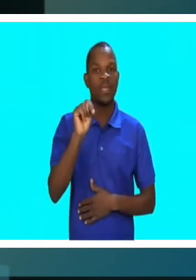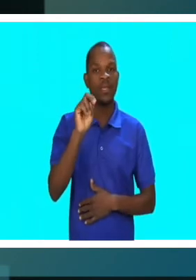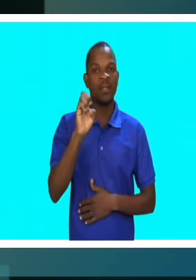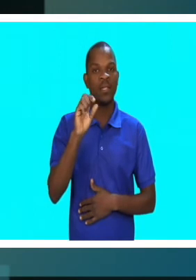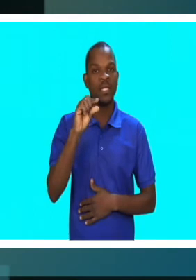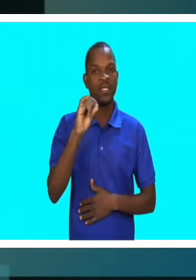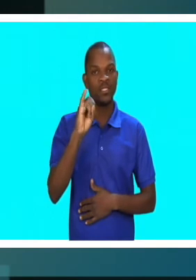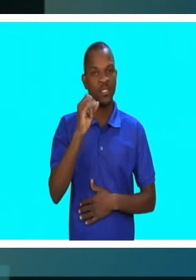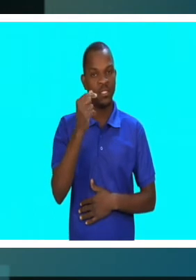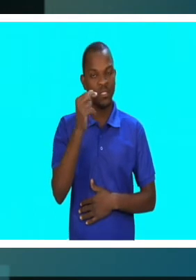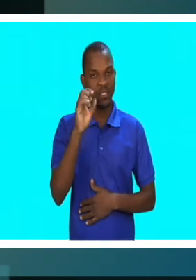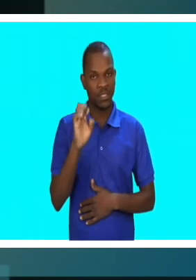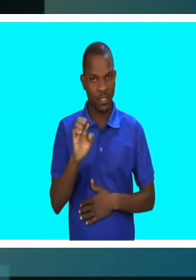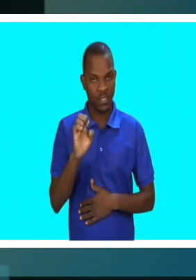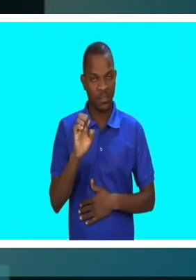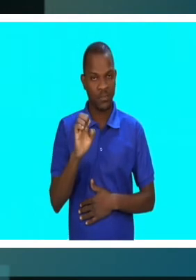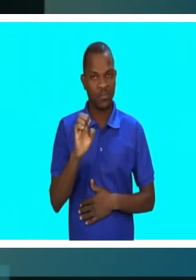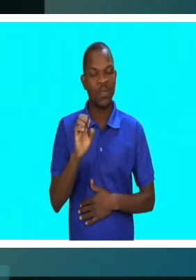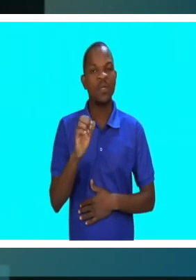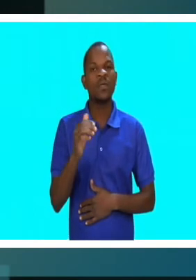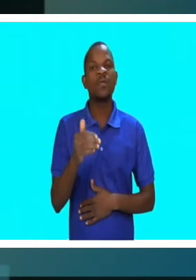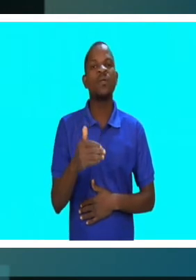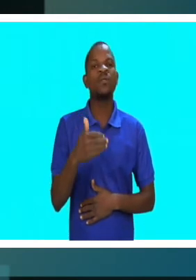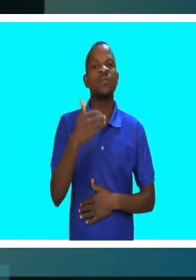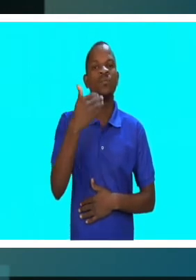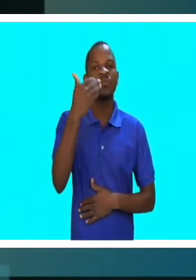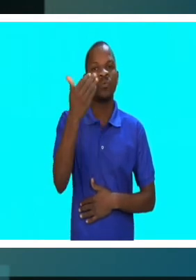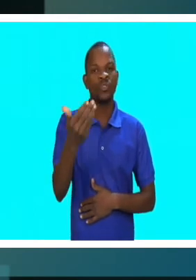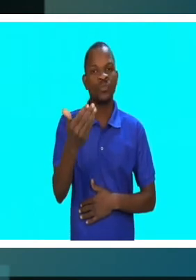Quando apanha meningite,